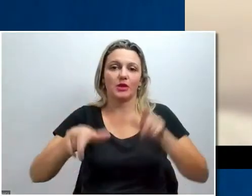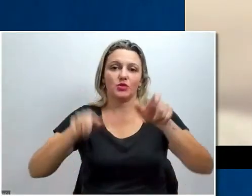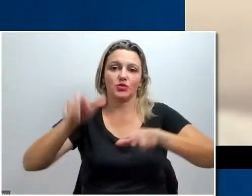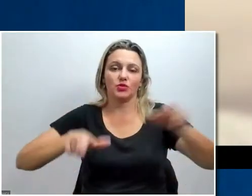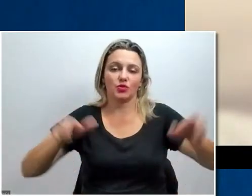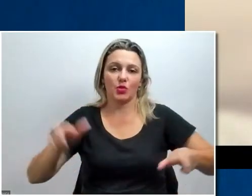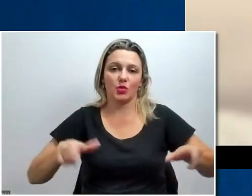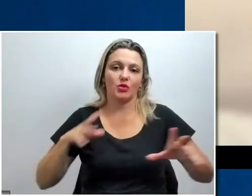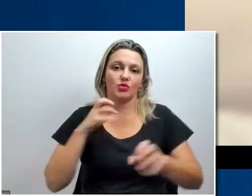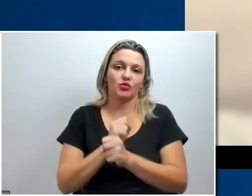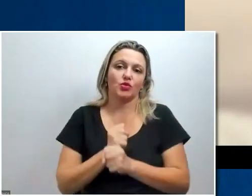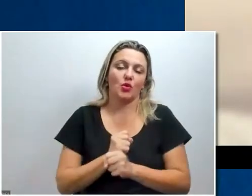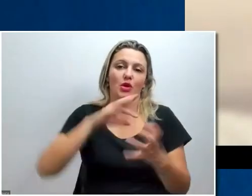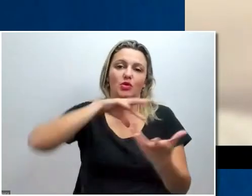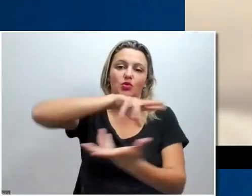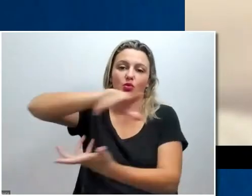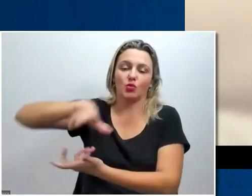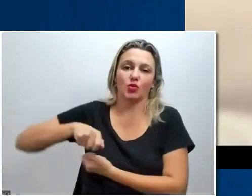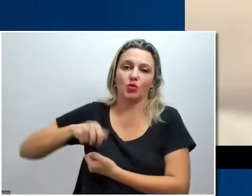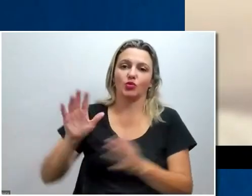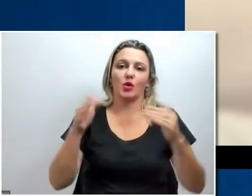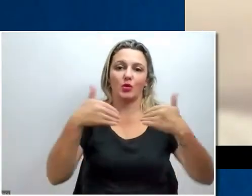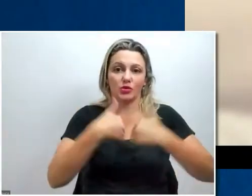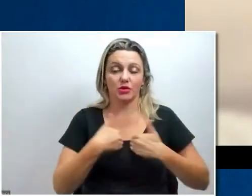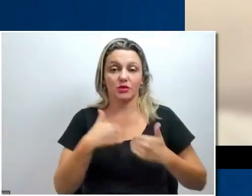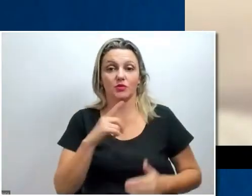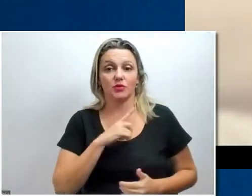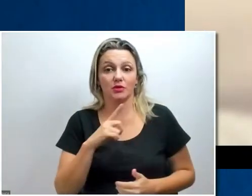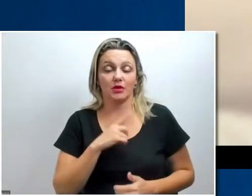no mundo, né, esse custo